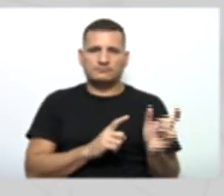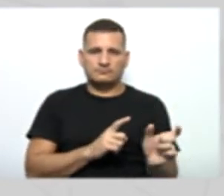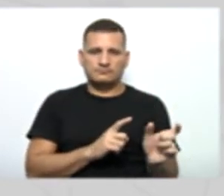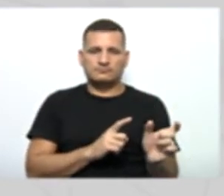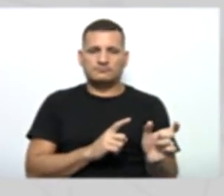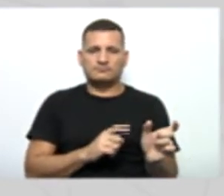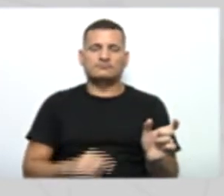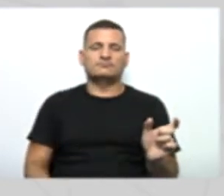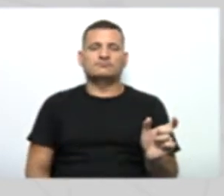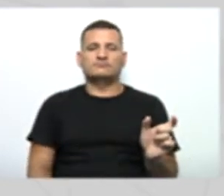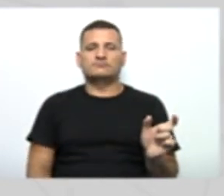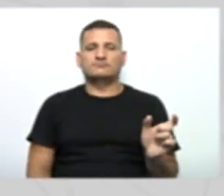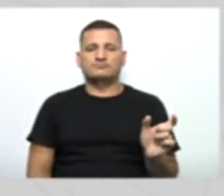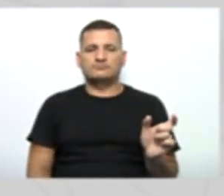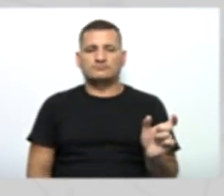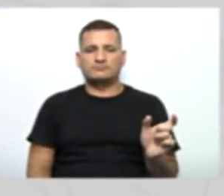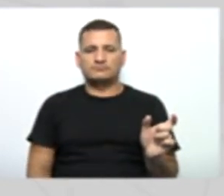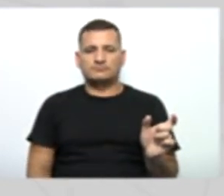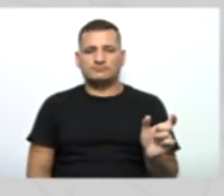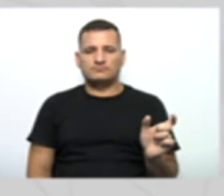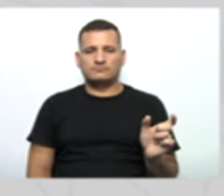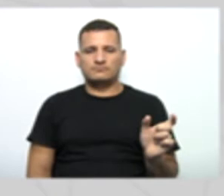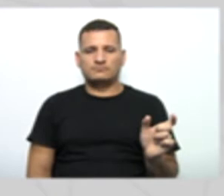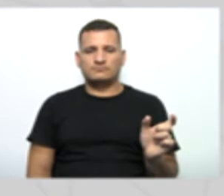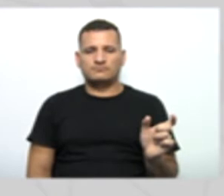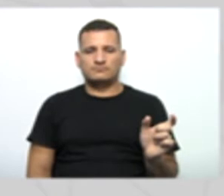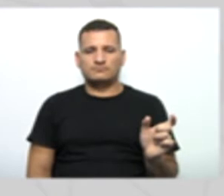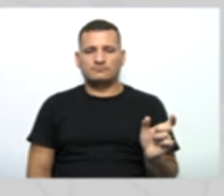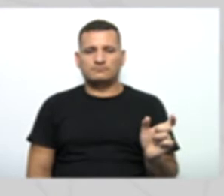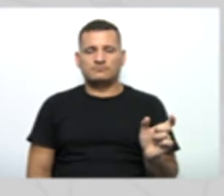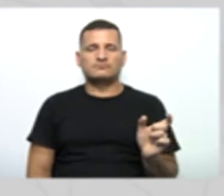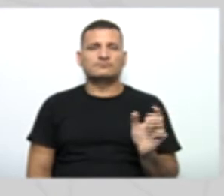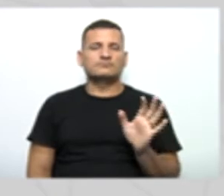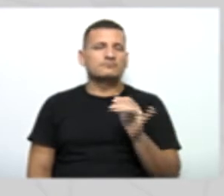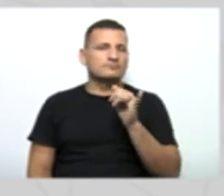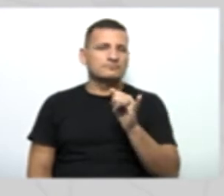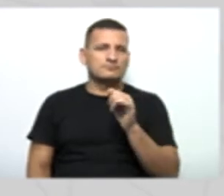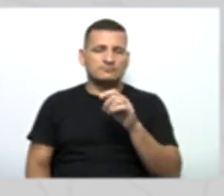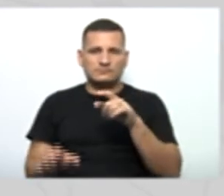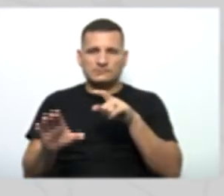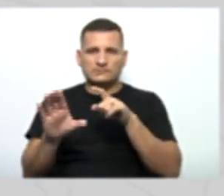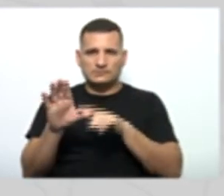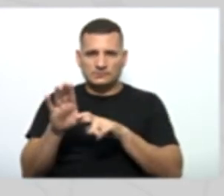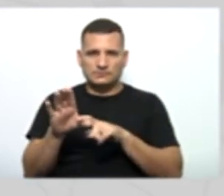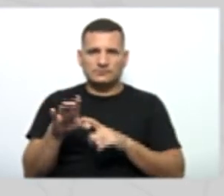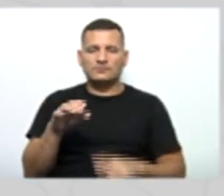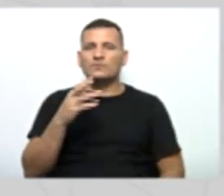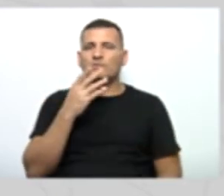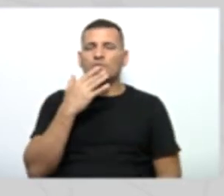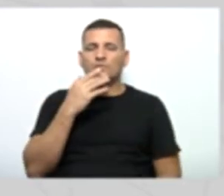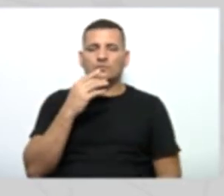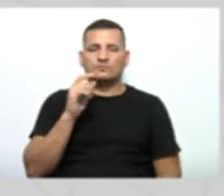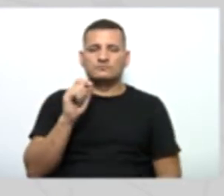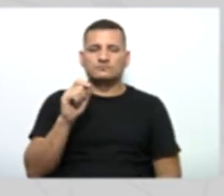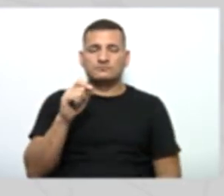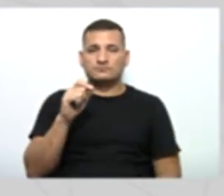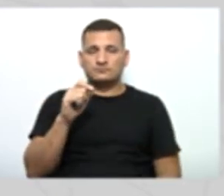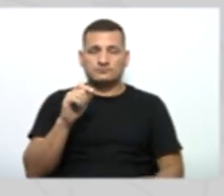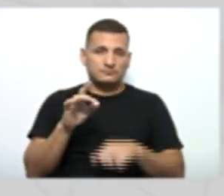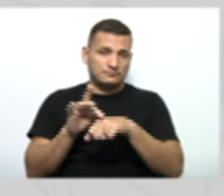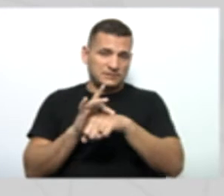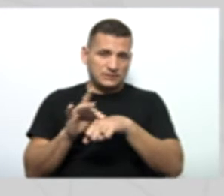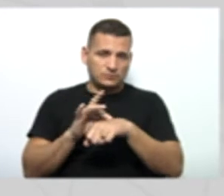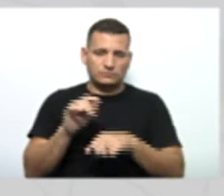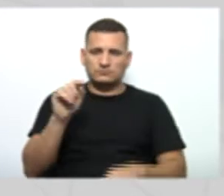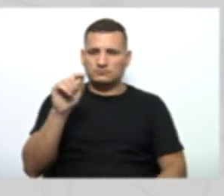matriculado. Quando existe dependência, observa que o losango aqui, ó, muda, ele tem um preenchimento.